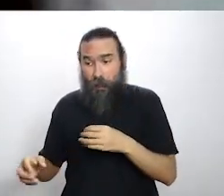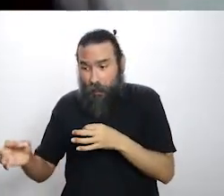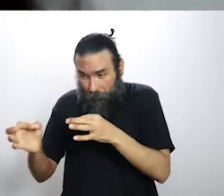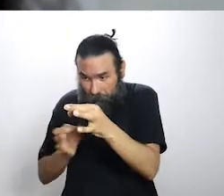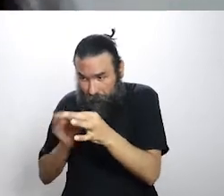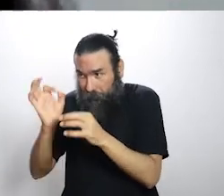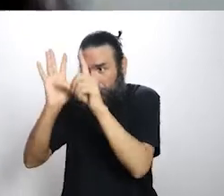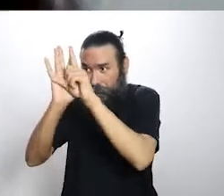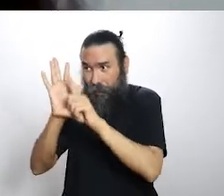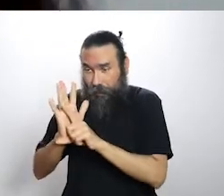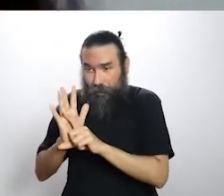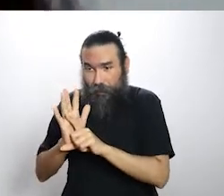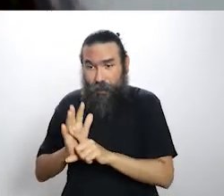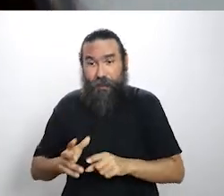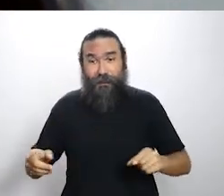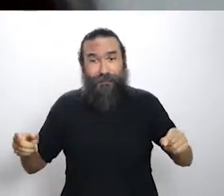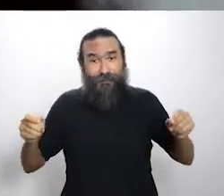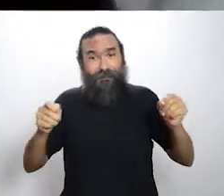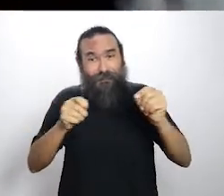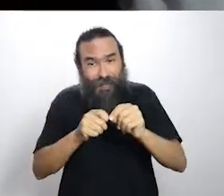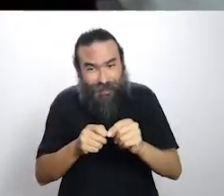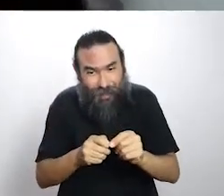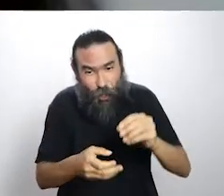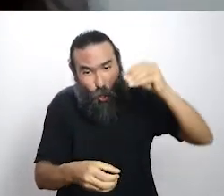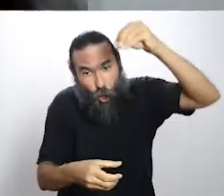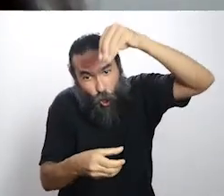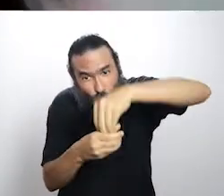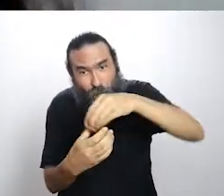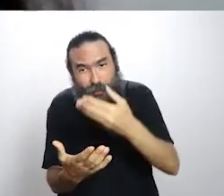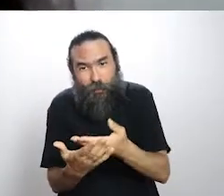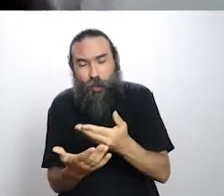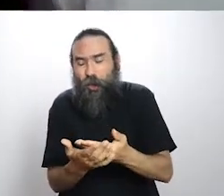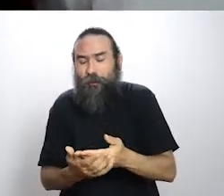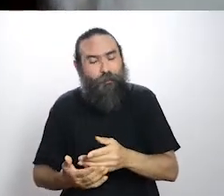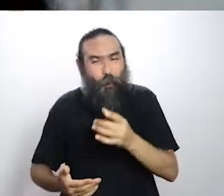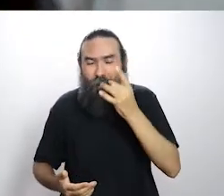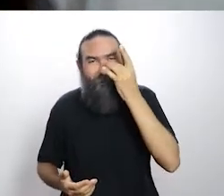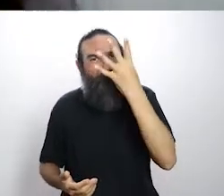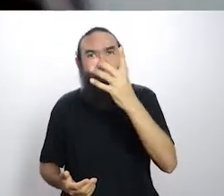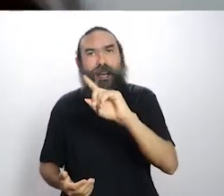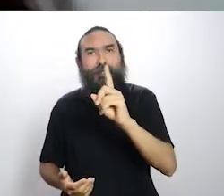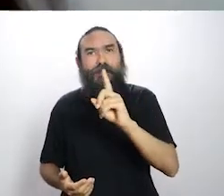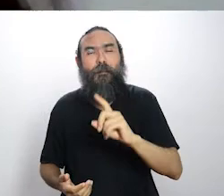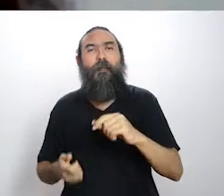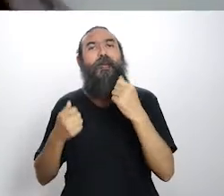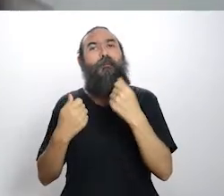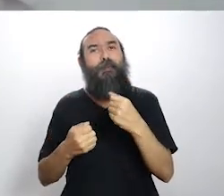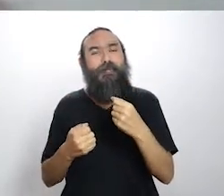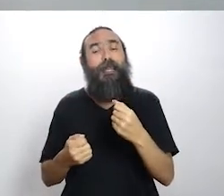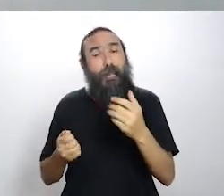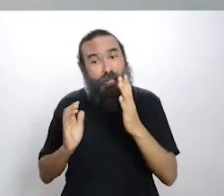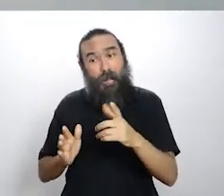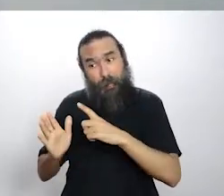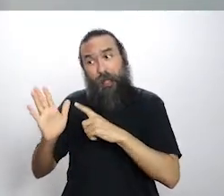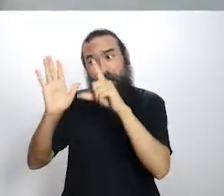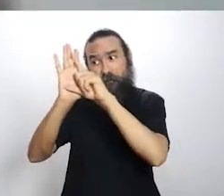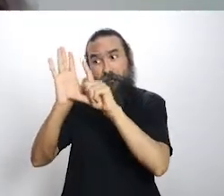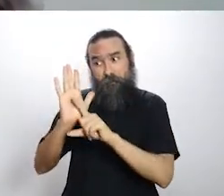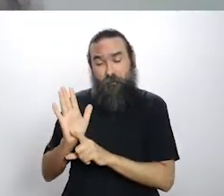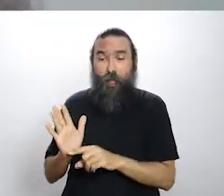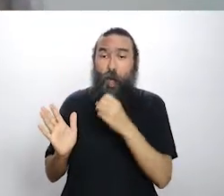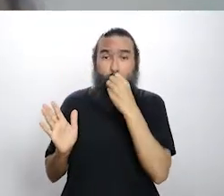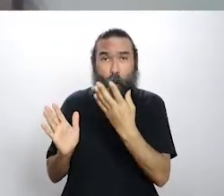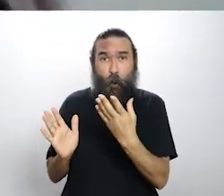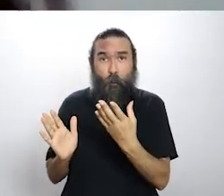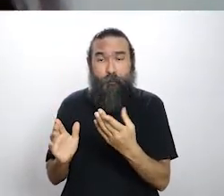o que eu poderia dizer para vocês que nós temos de potencial? A legislação avançada, mas que não está implementada.